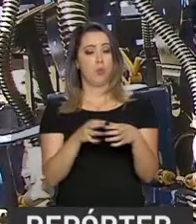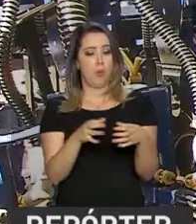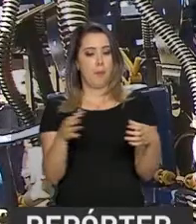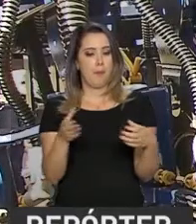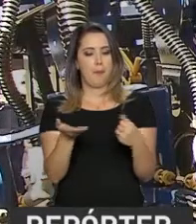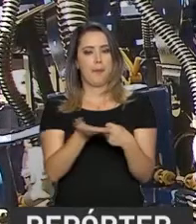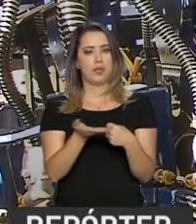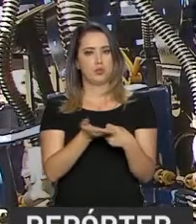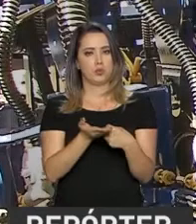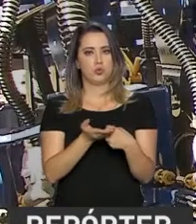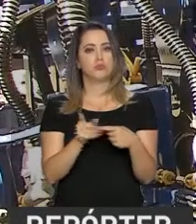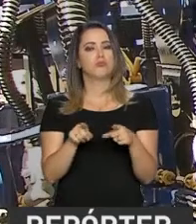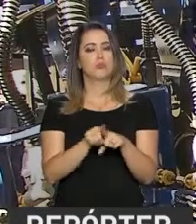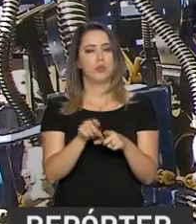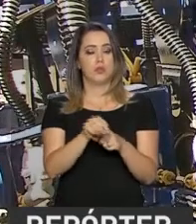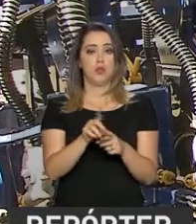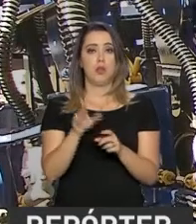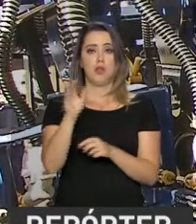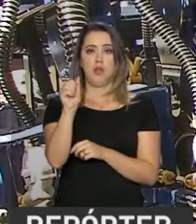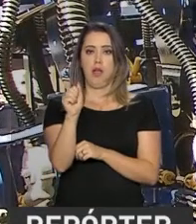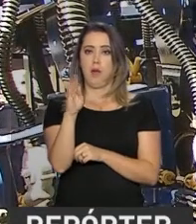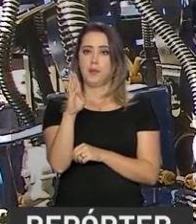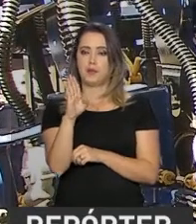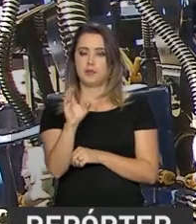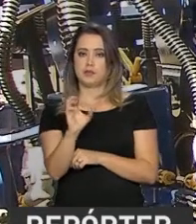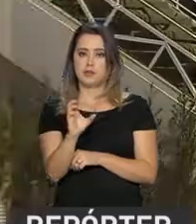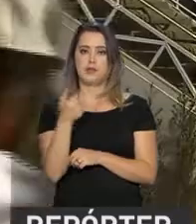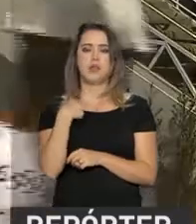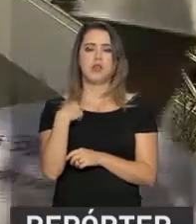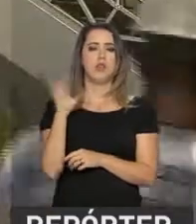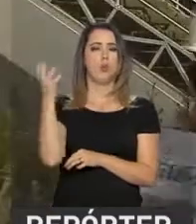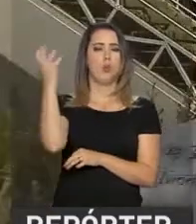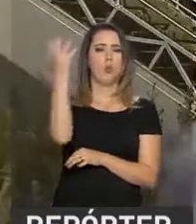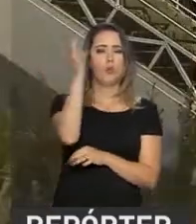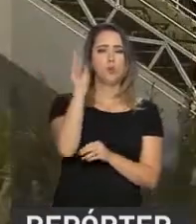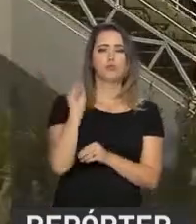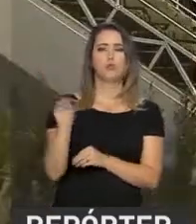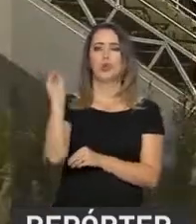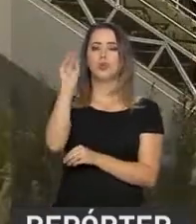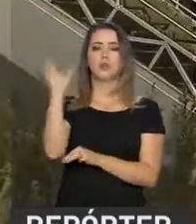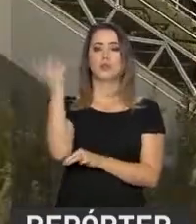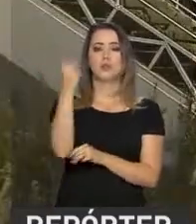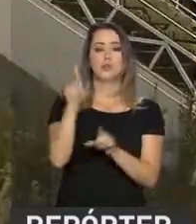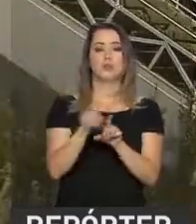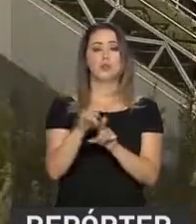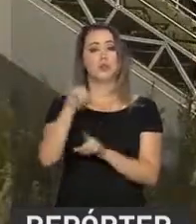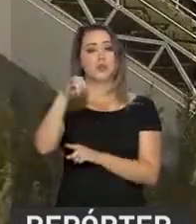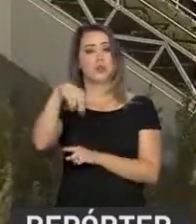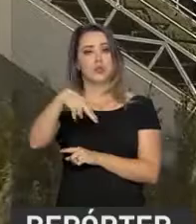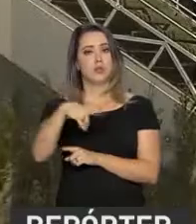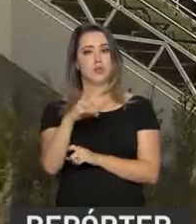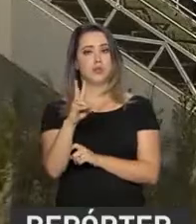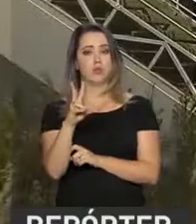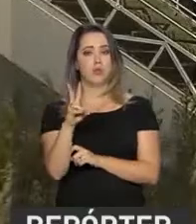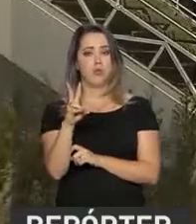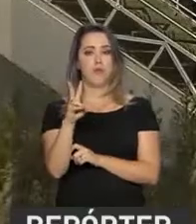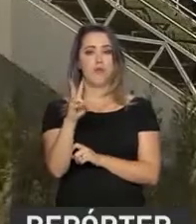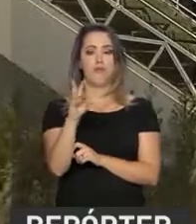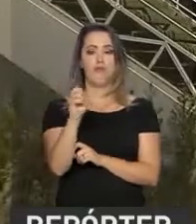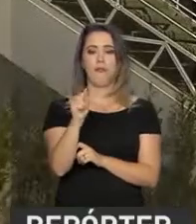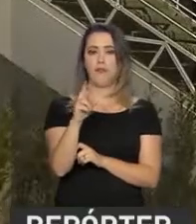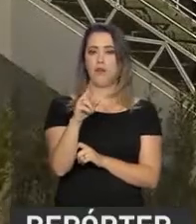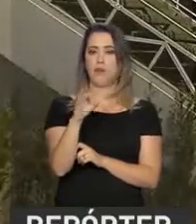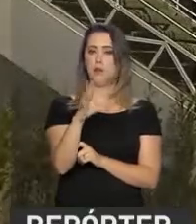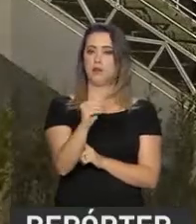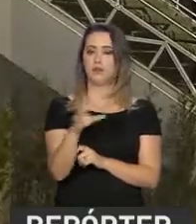Programa ABC, que apoia a agricultura de baixa emissão de carbono, e o INOVAGRO, que é o Programa de Incentivo à Inovação Tecnológica